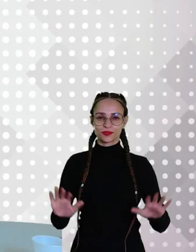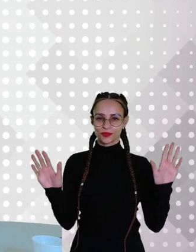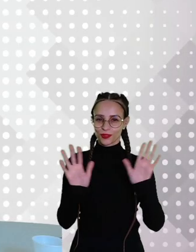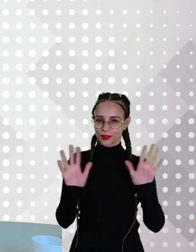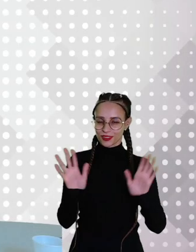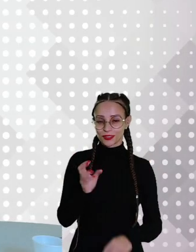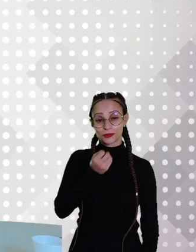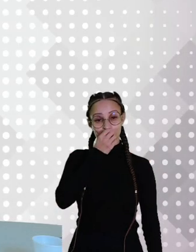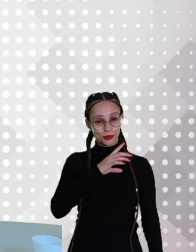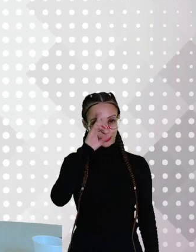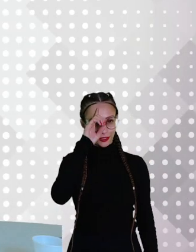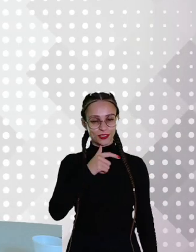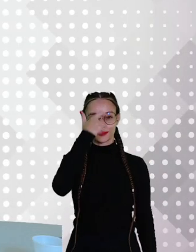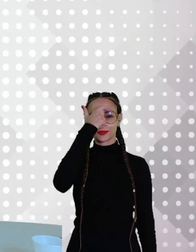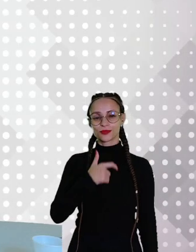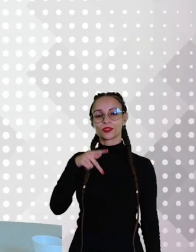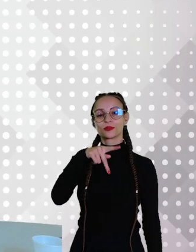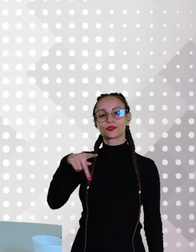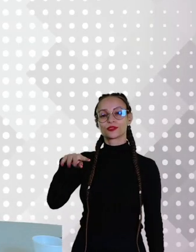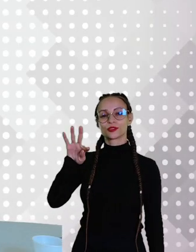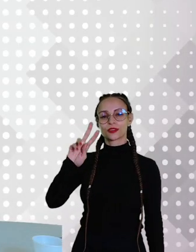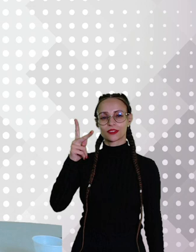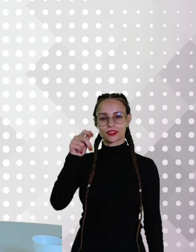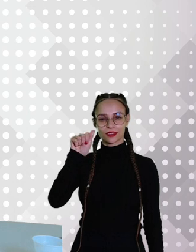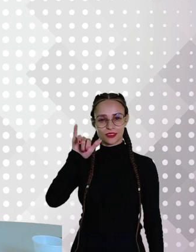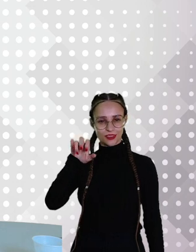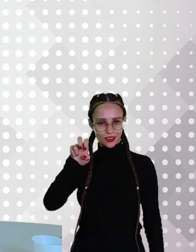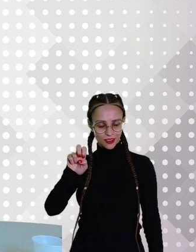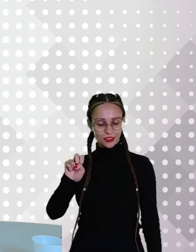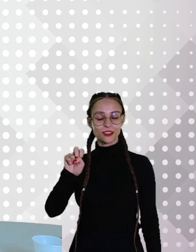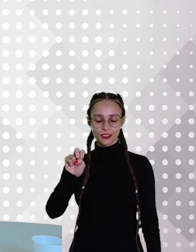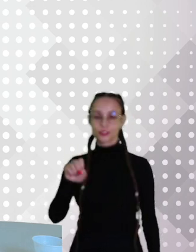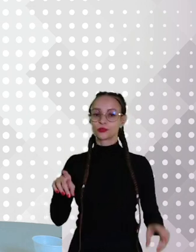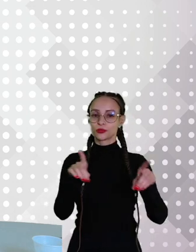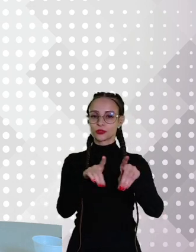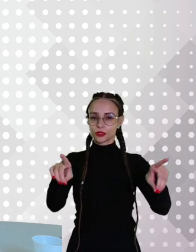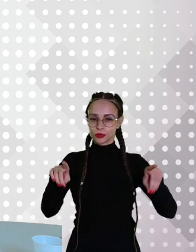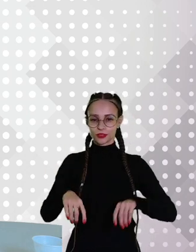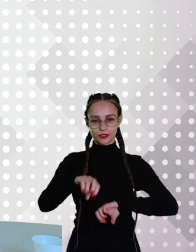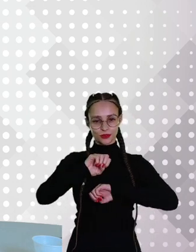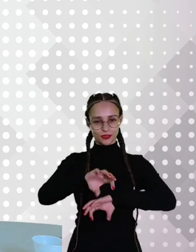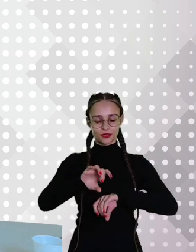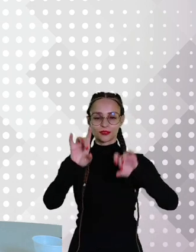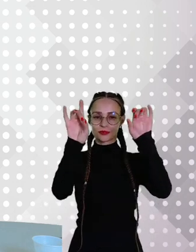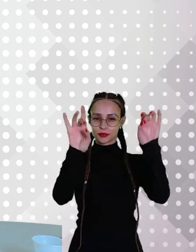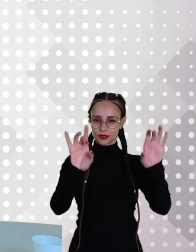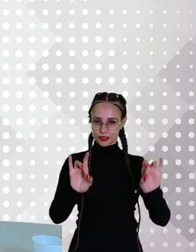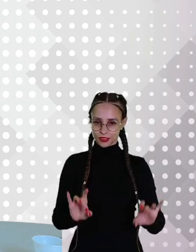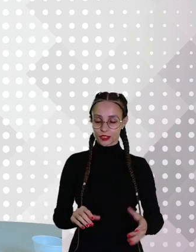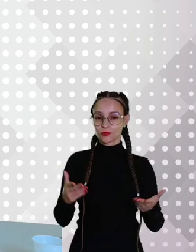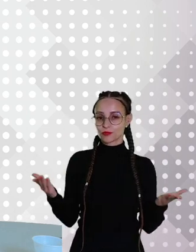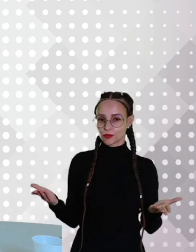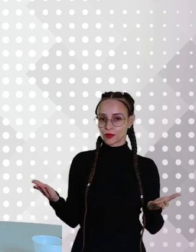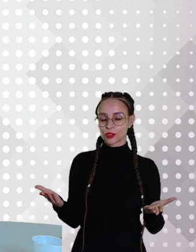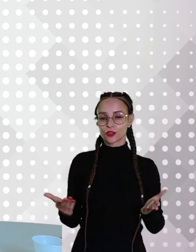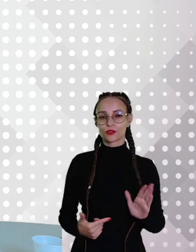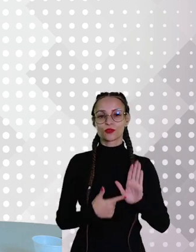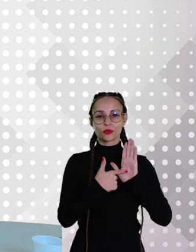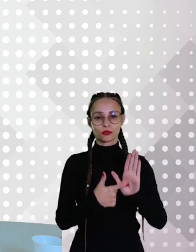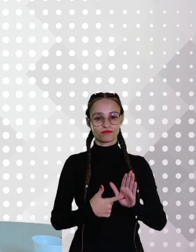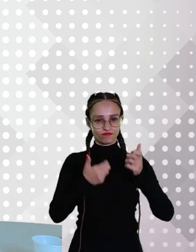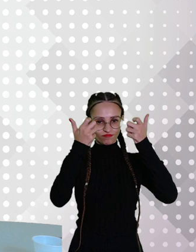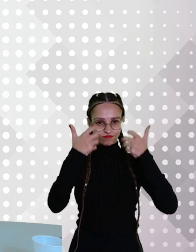Olá, bom dia. Eu sou a professora Thaís Folador Camargo, do Departamento de Educação Especial. Vou fazer minha